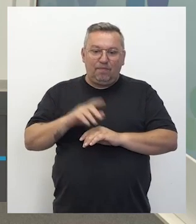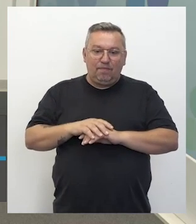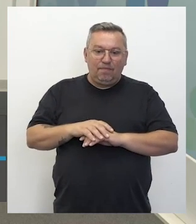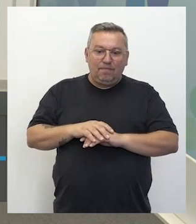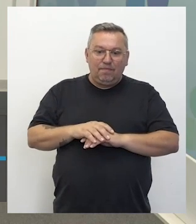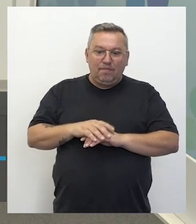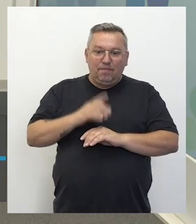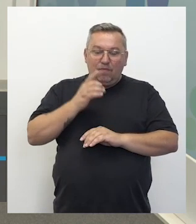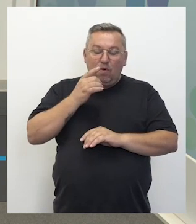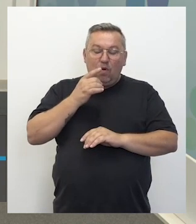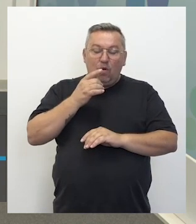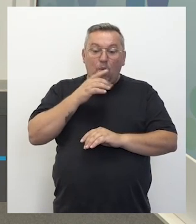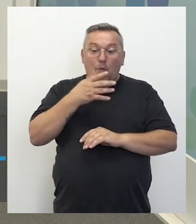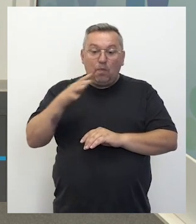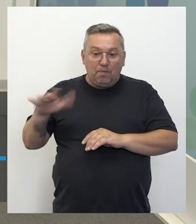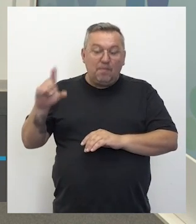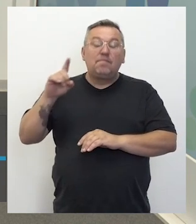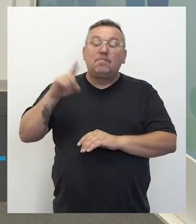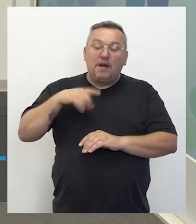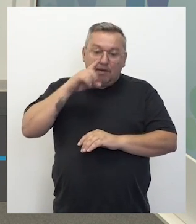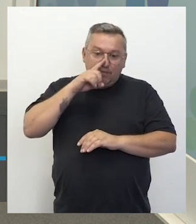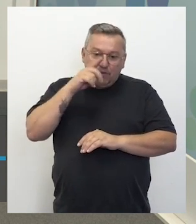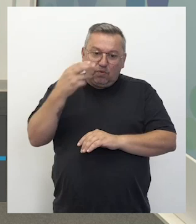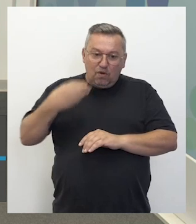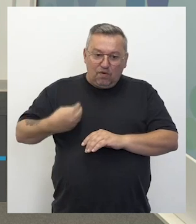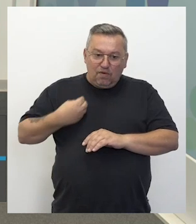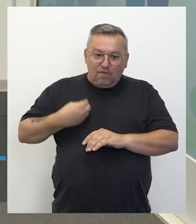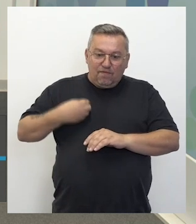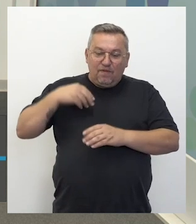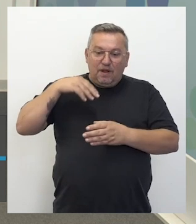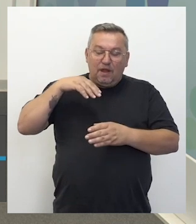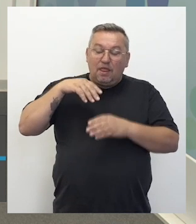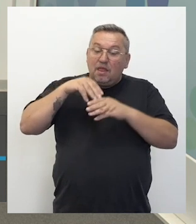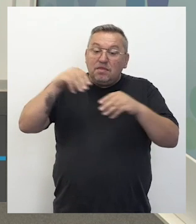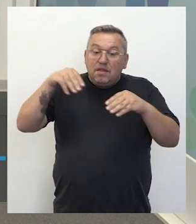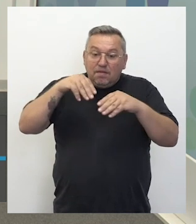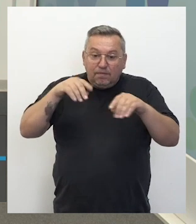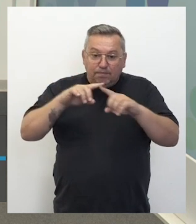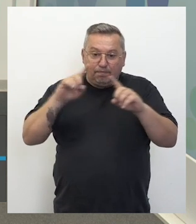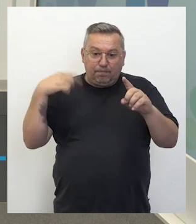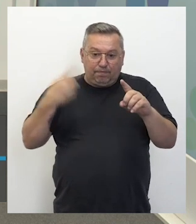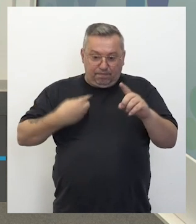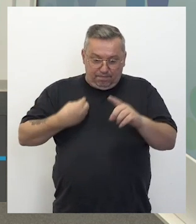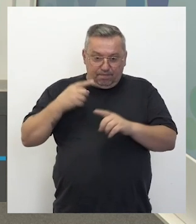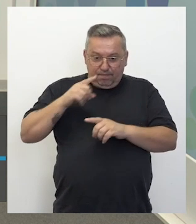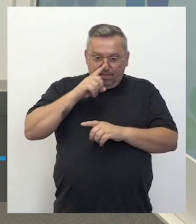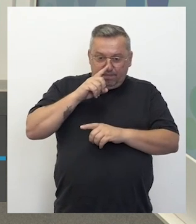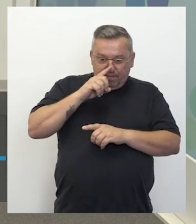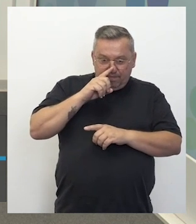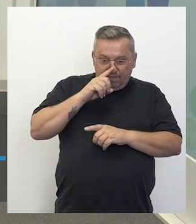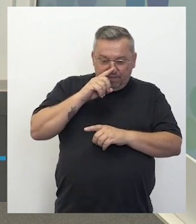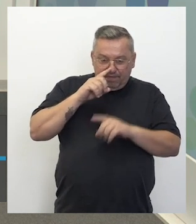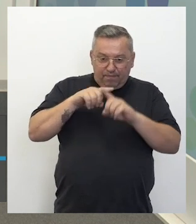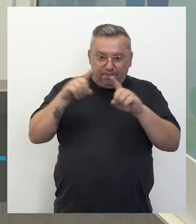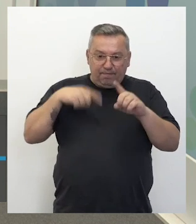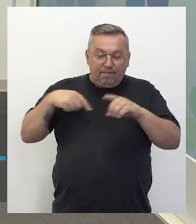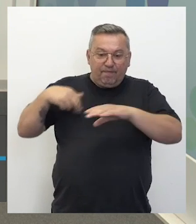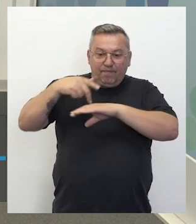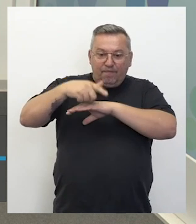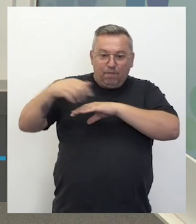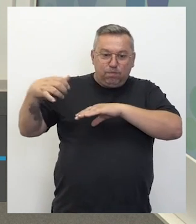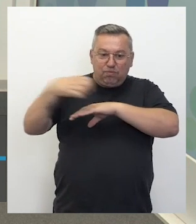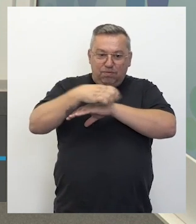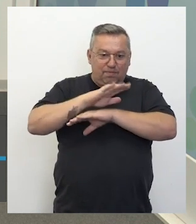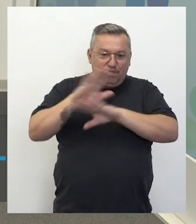perigoso igual viver assim na terra? Então. Vamos dizer assim, igual pra gente? Porque viver é perigoso, né? A gente pode Então. atravessar a rua e de repente